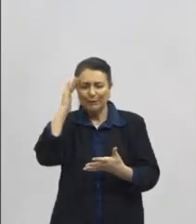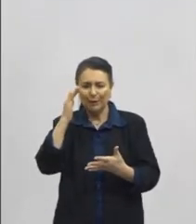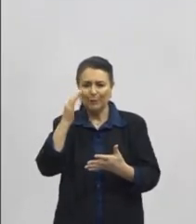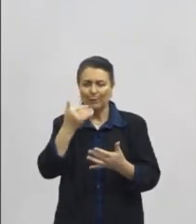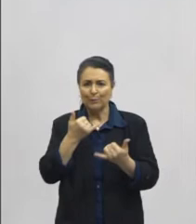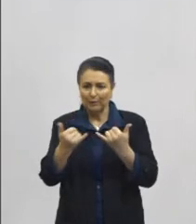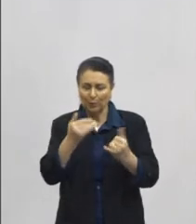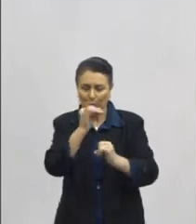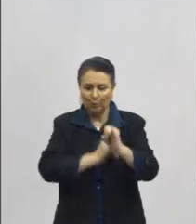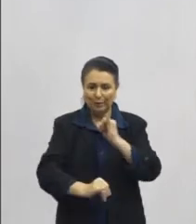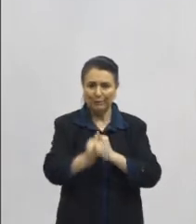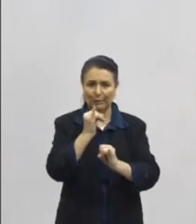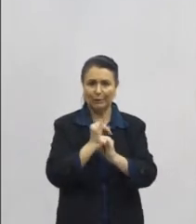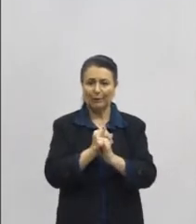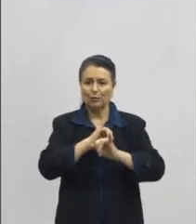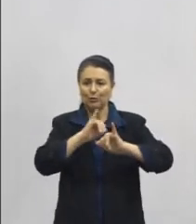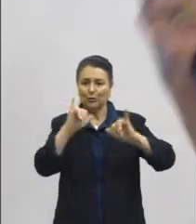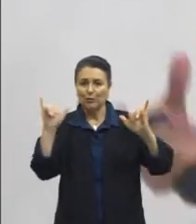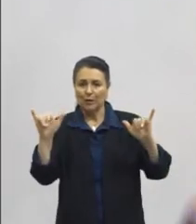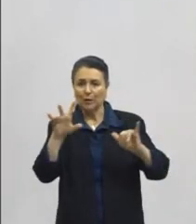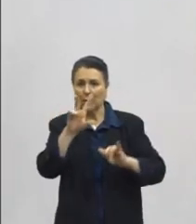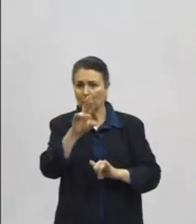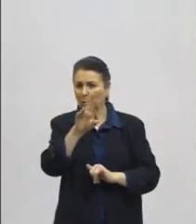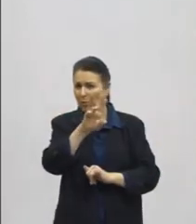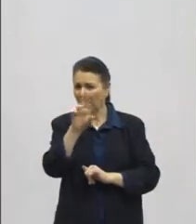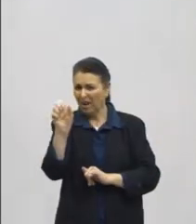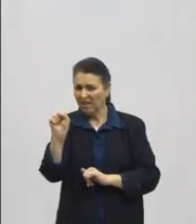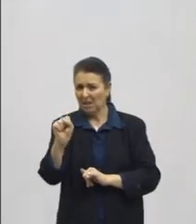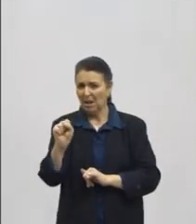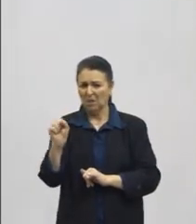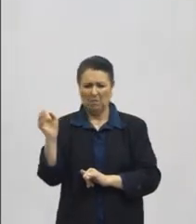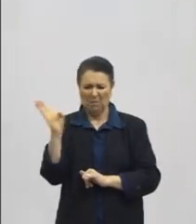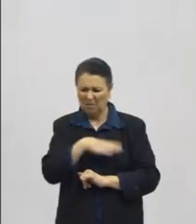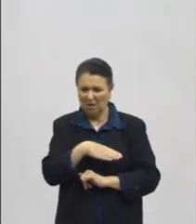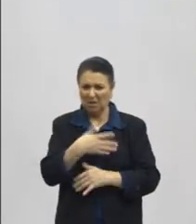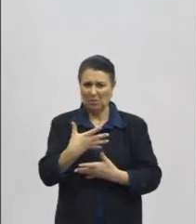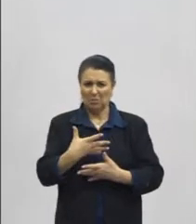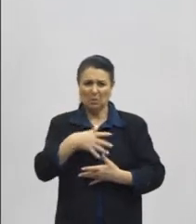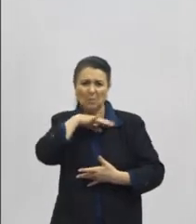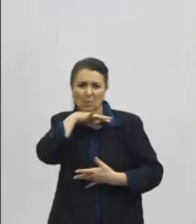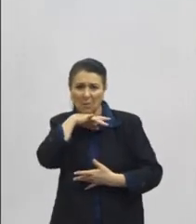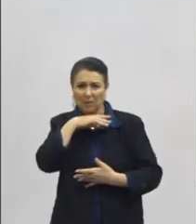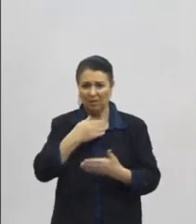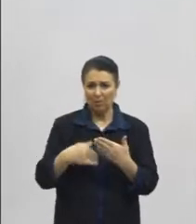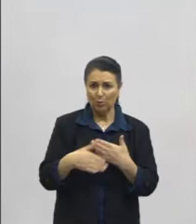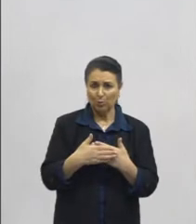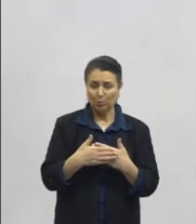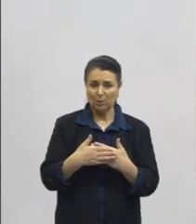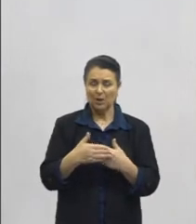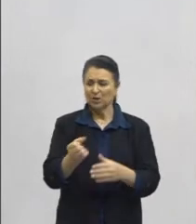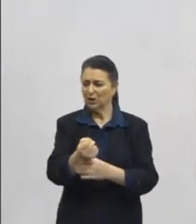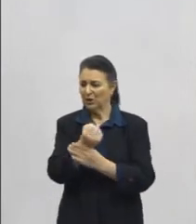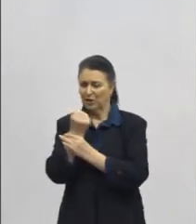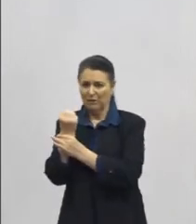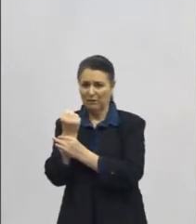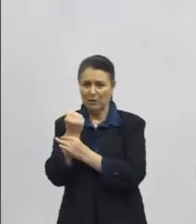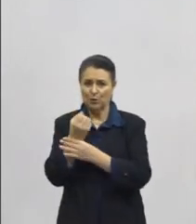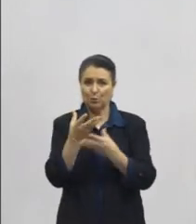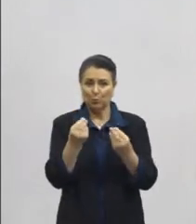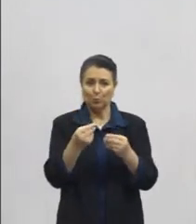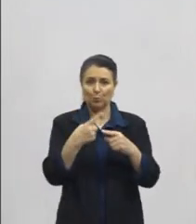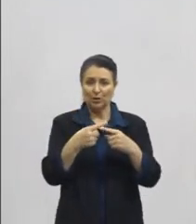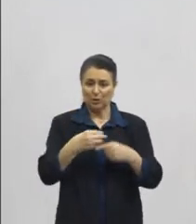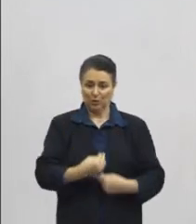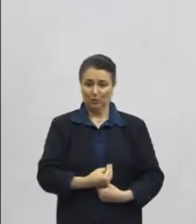em dia por exemplo né de dizer que o soviéticos eram maus eram né ruins em tudo a gente defende muito né Por ser ocidental